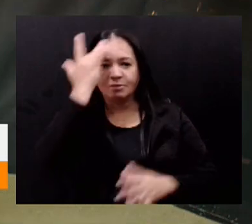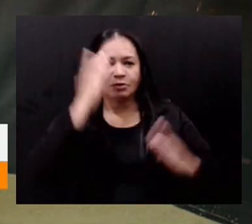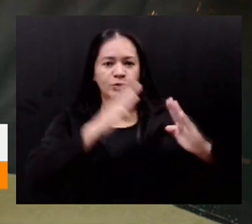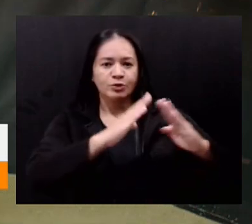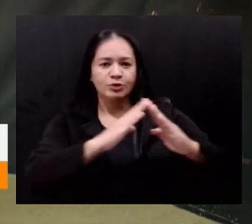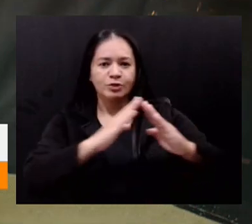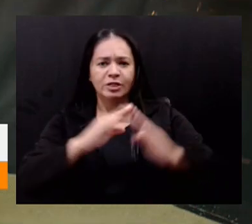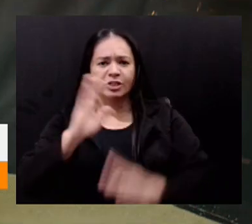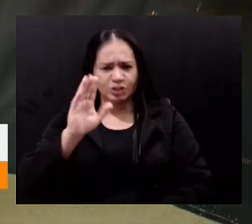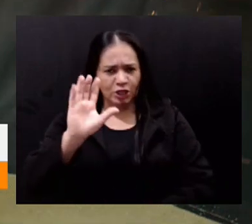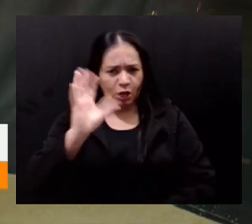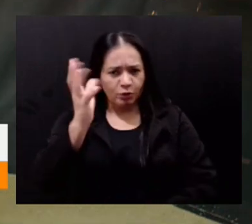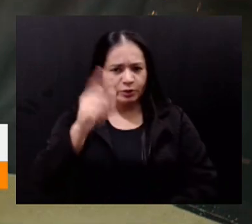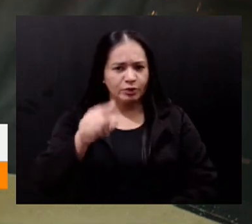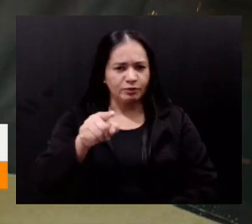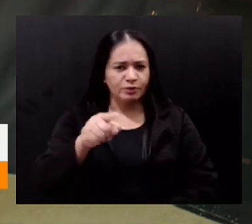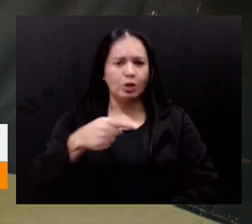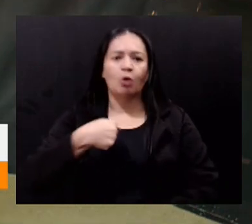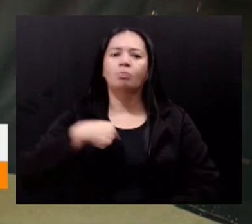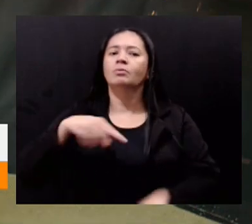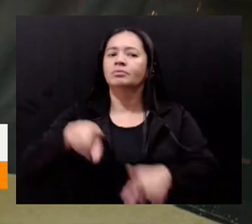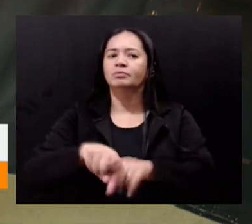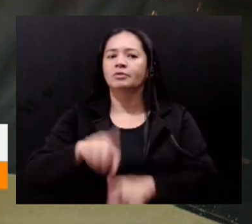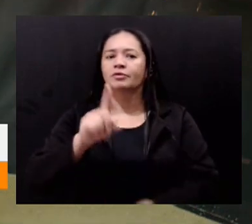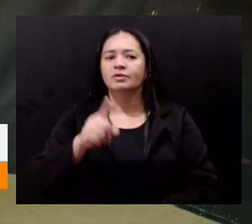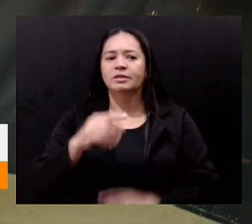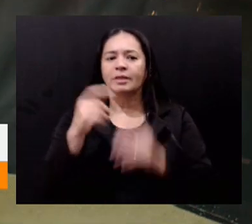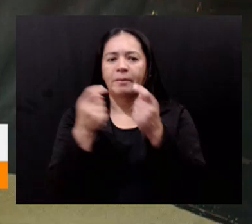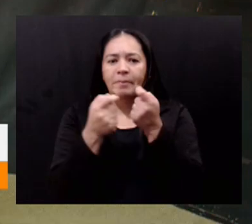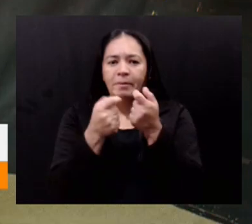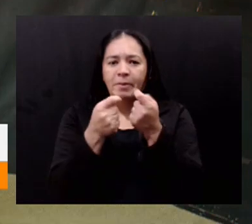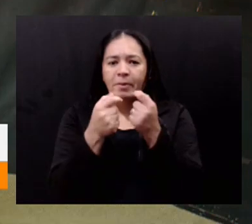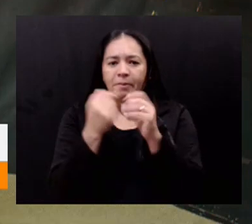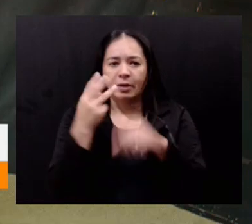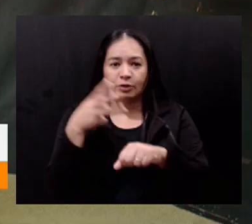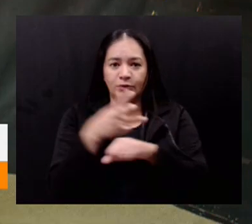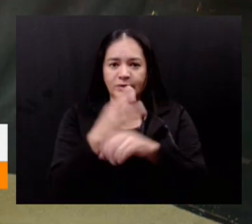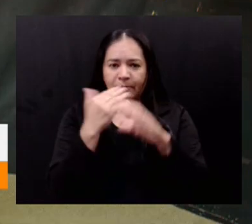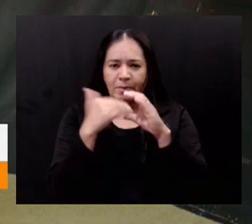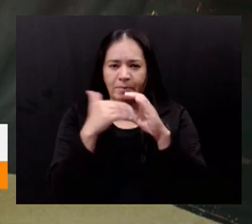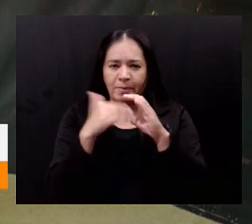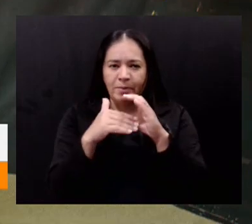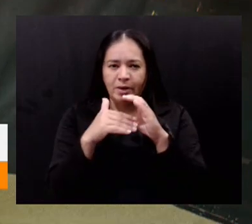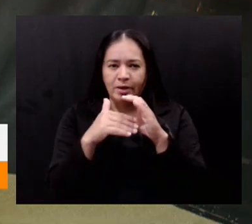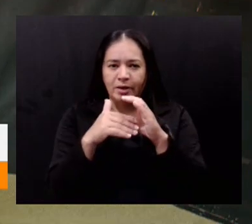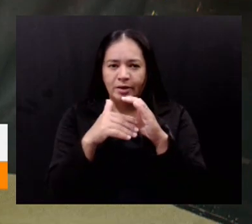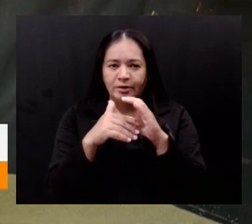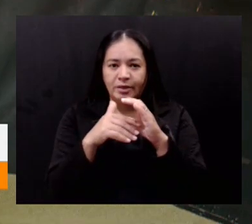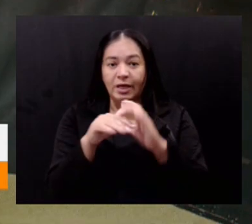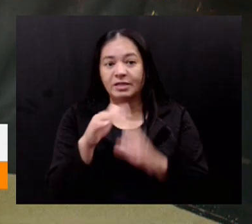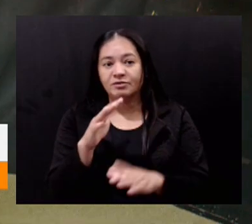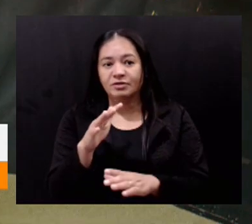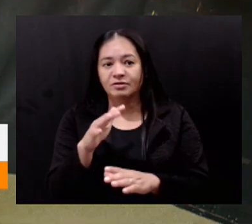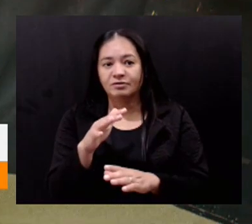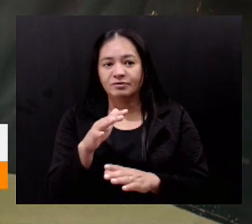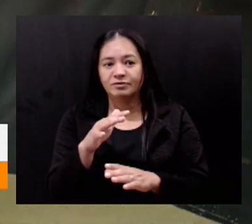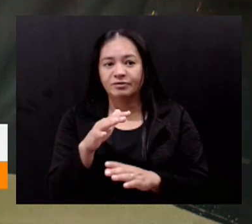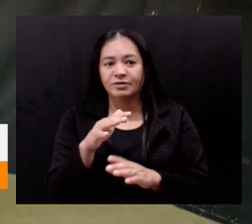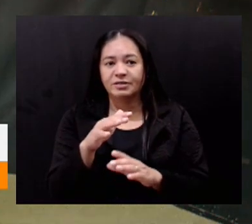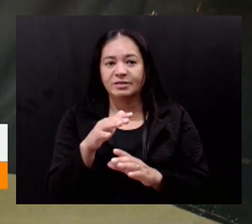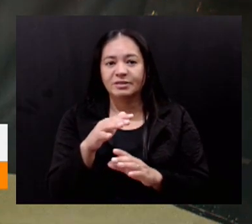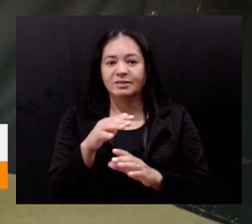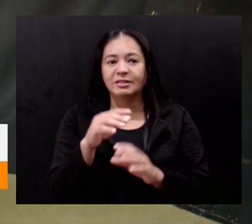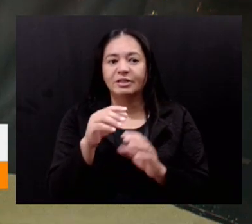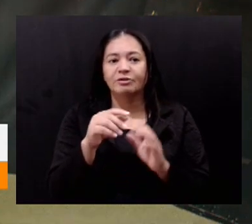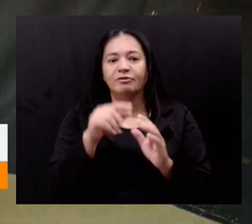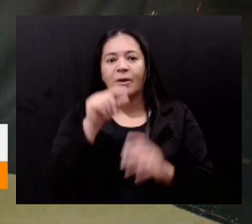comigo também. Você vai mandar uma mensagem no WhatsApp para uma pessoa, e aí às vezes você não faz a pontuação certa. e a pessoa Hum. recebe de